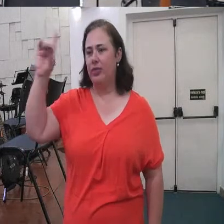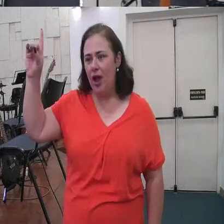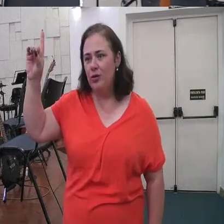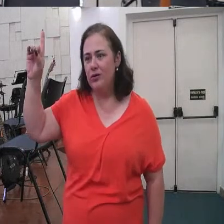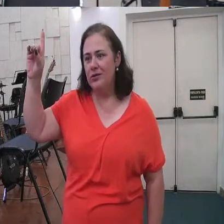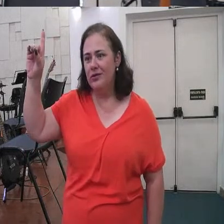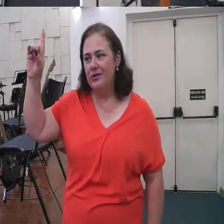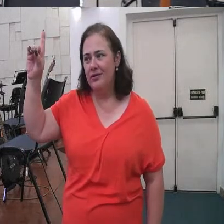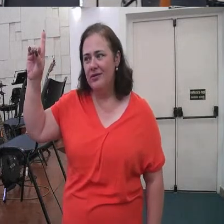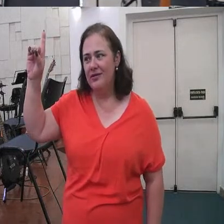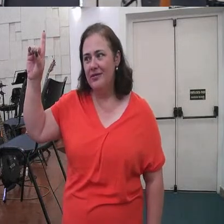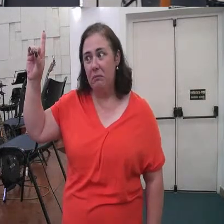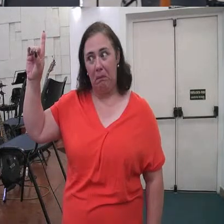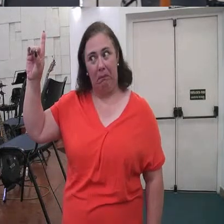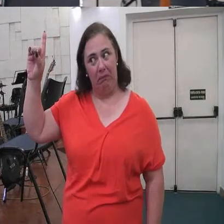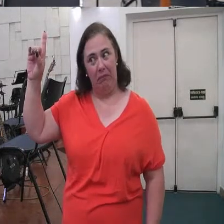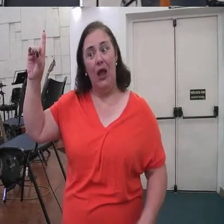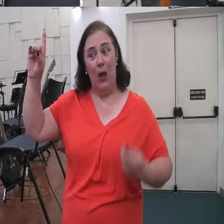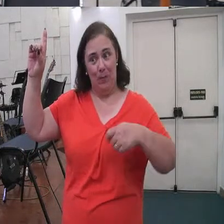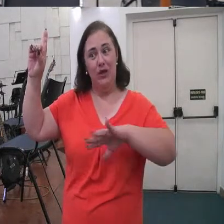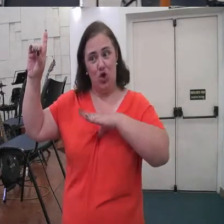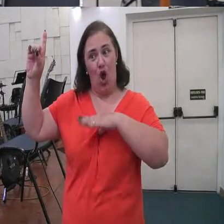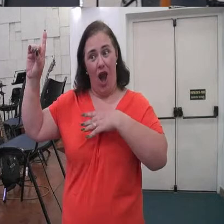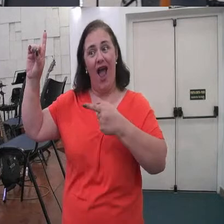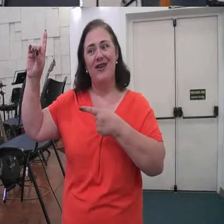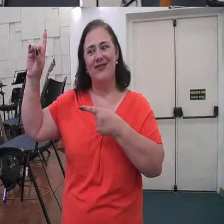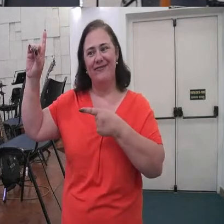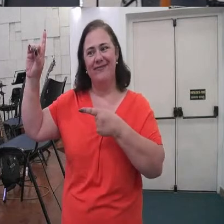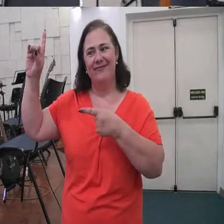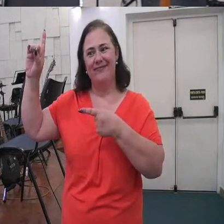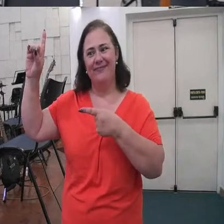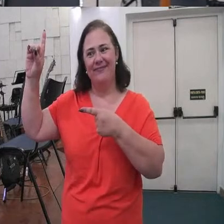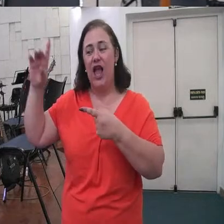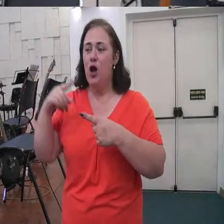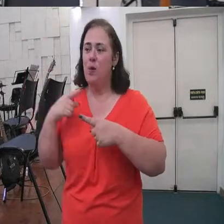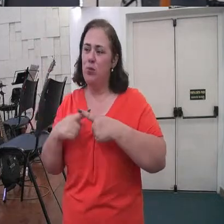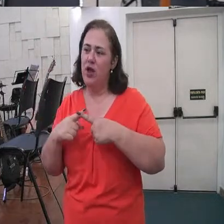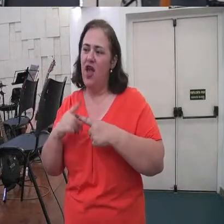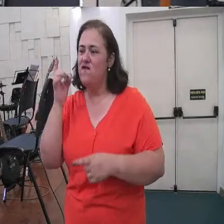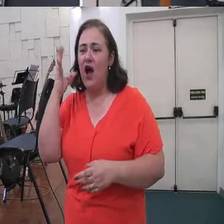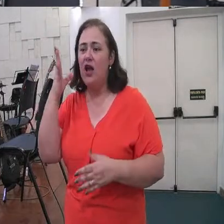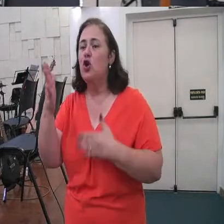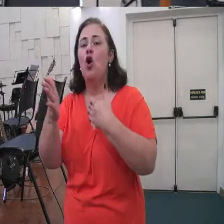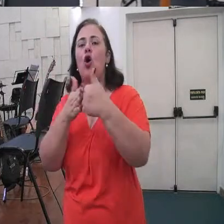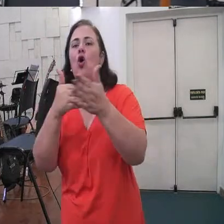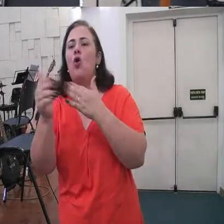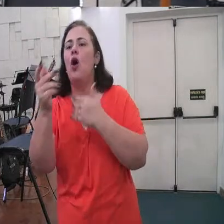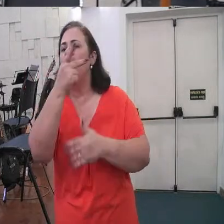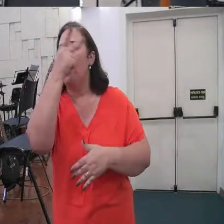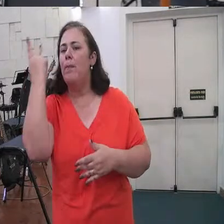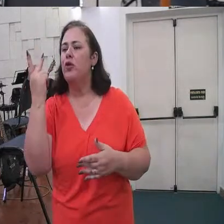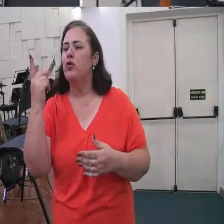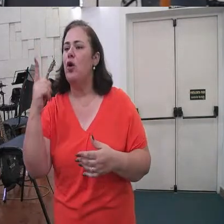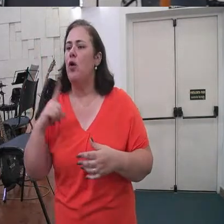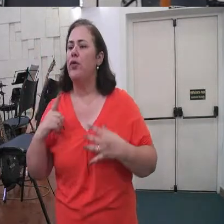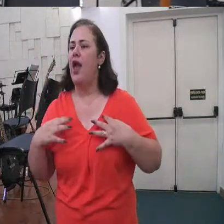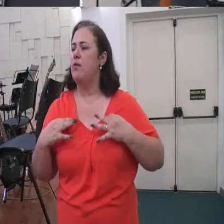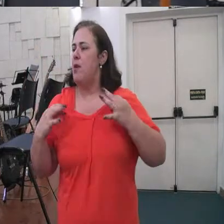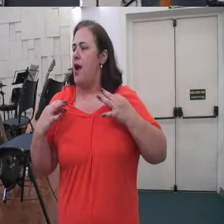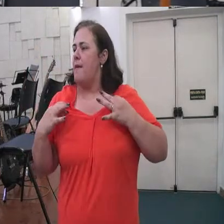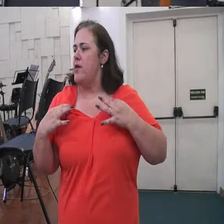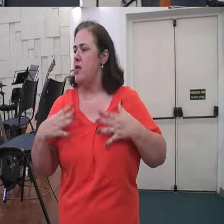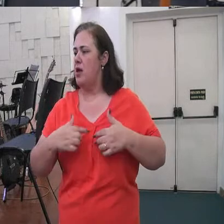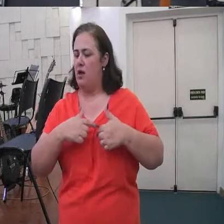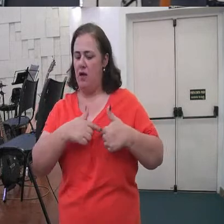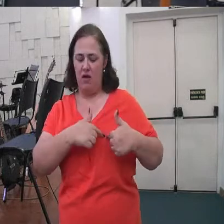É a fé resiliente. A sua fé é a fé submissa? Ou você realmente acha que tem o direito de determinar alguma coisa para